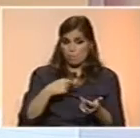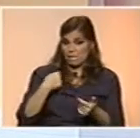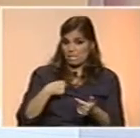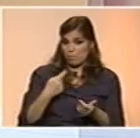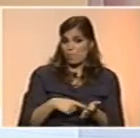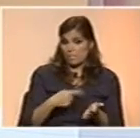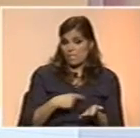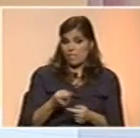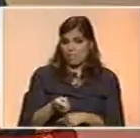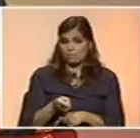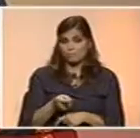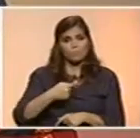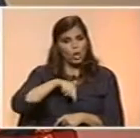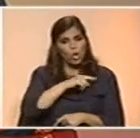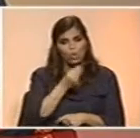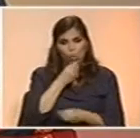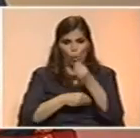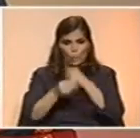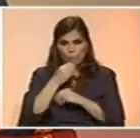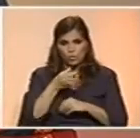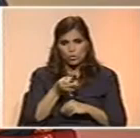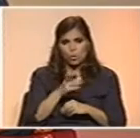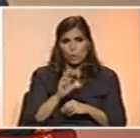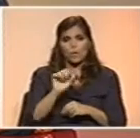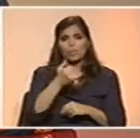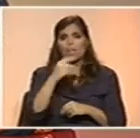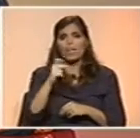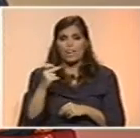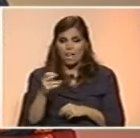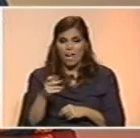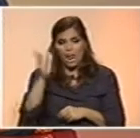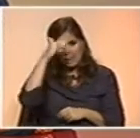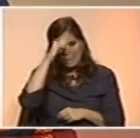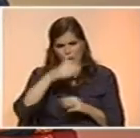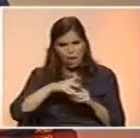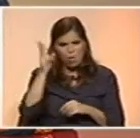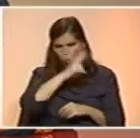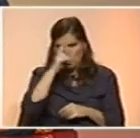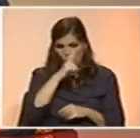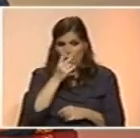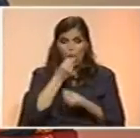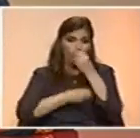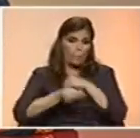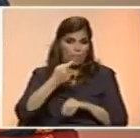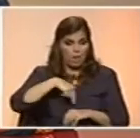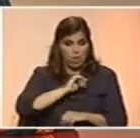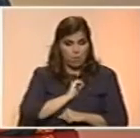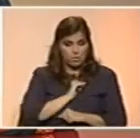necessidades? Nós consumimos proteína animal demais. A nossa alimentação